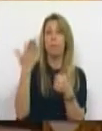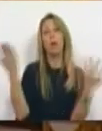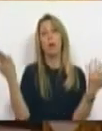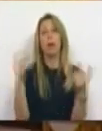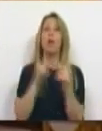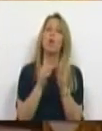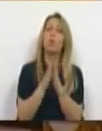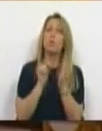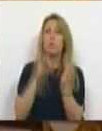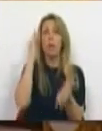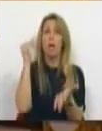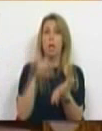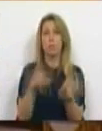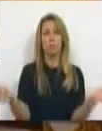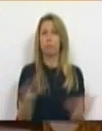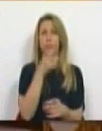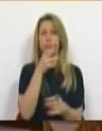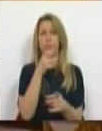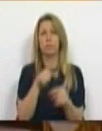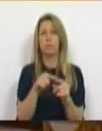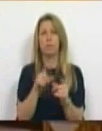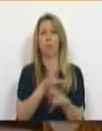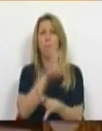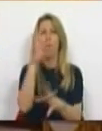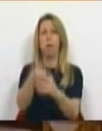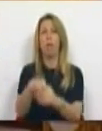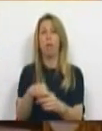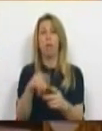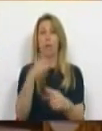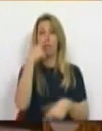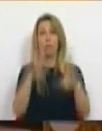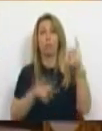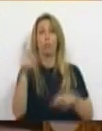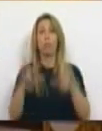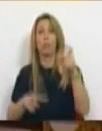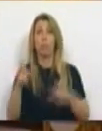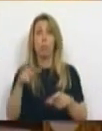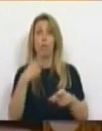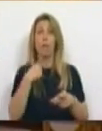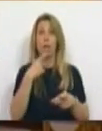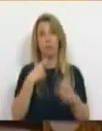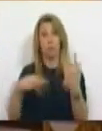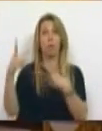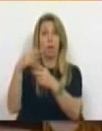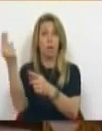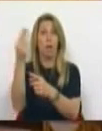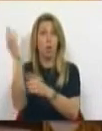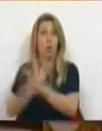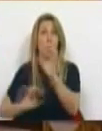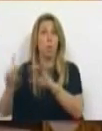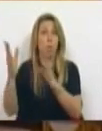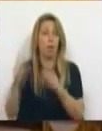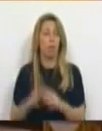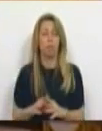resultar numa deplorável instrumentalização do povo britânico, críticos à União Europeia, e que vai direito